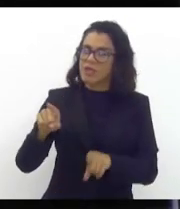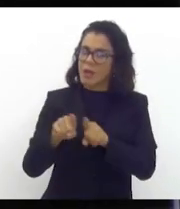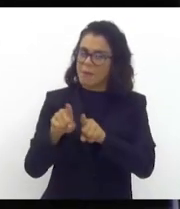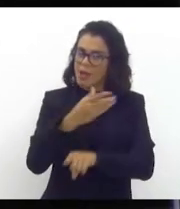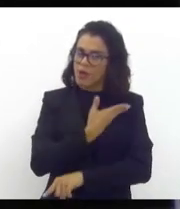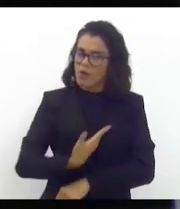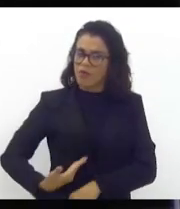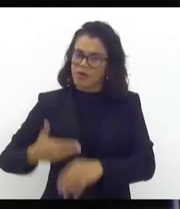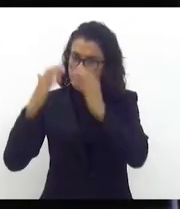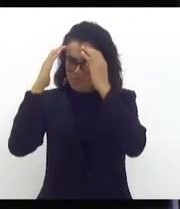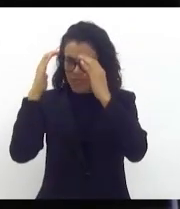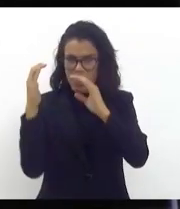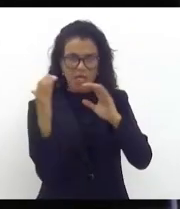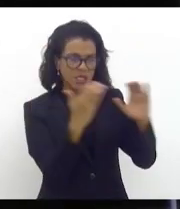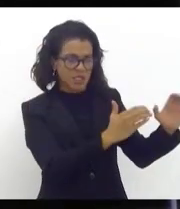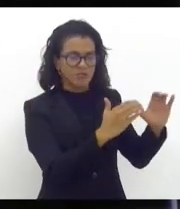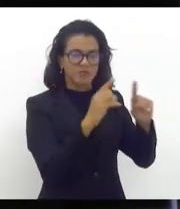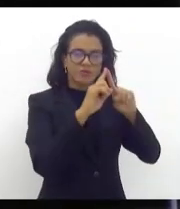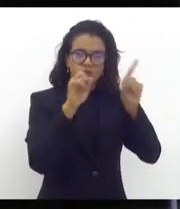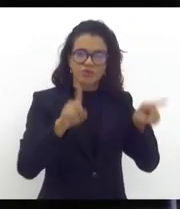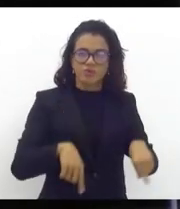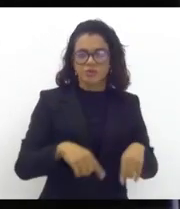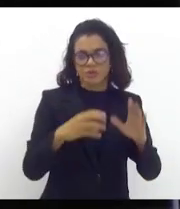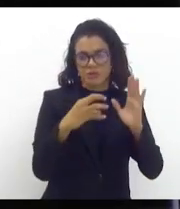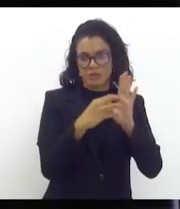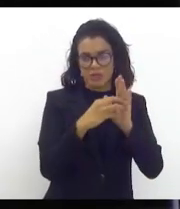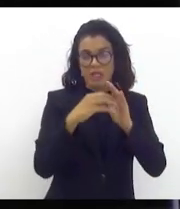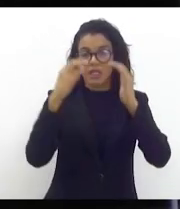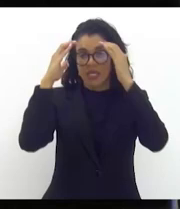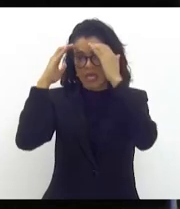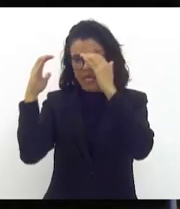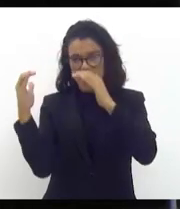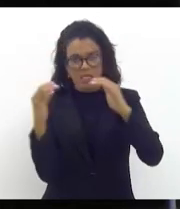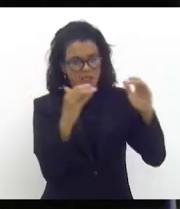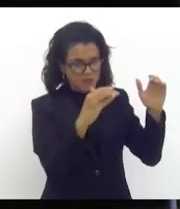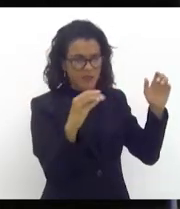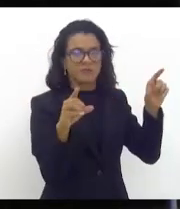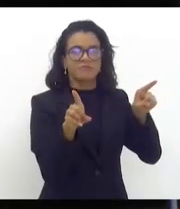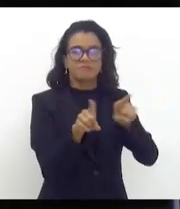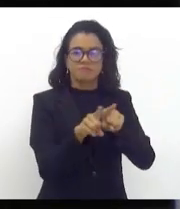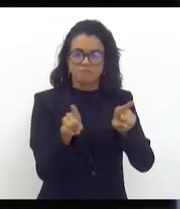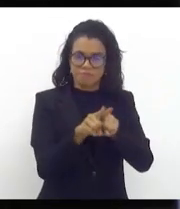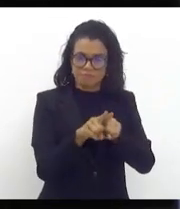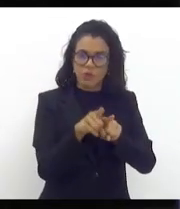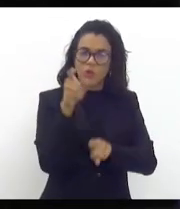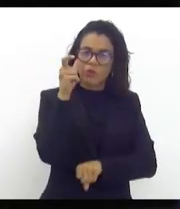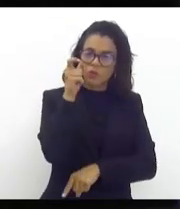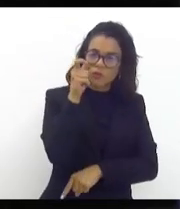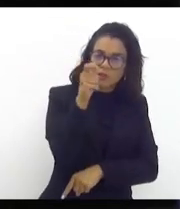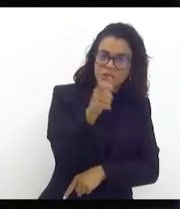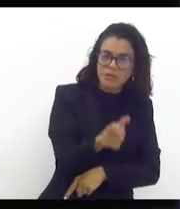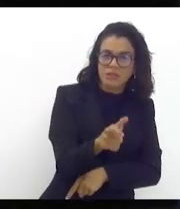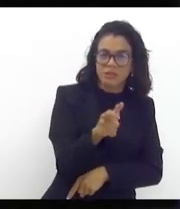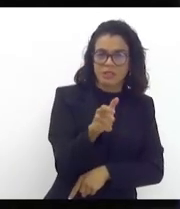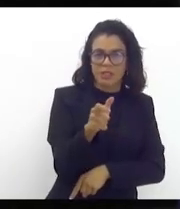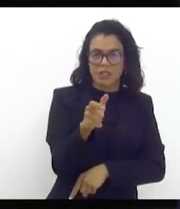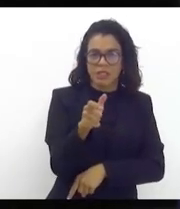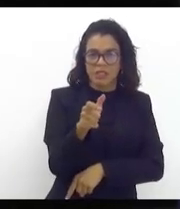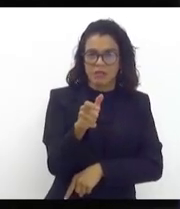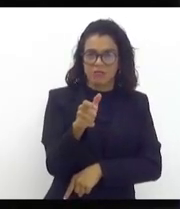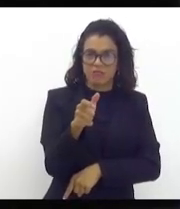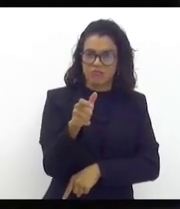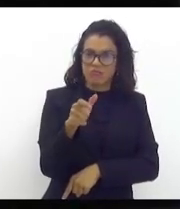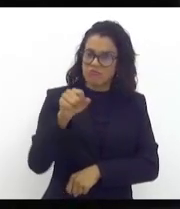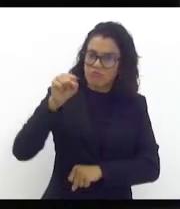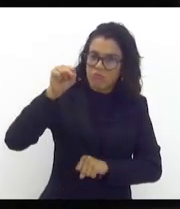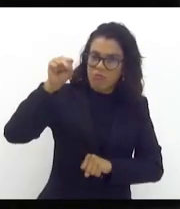os servidores da Polícia Civil e que respeite também os interesses daqueles bravos